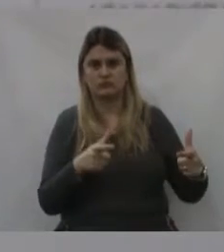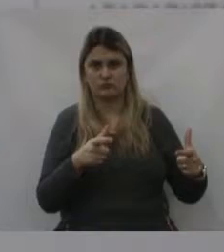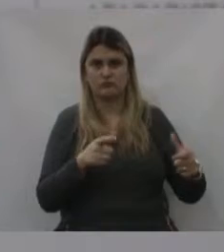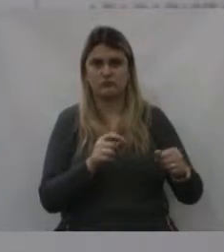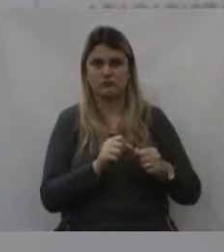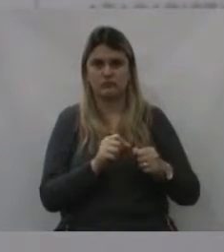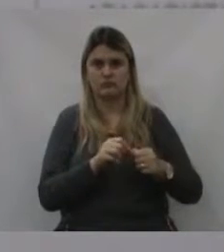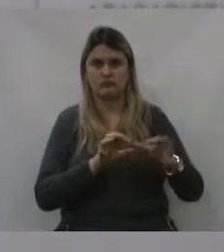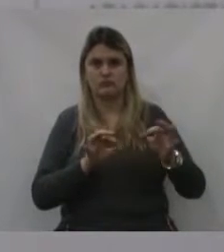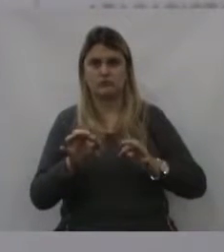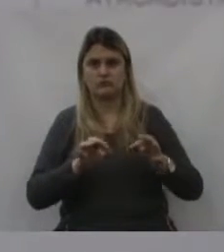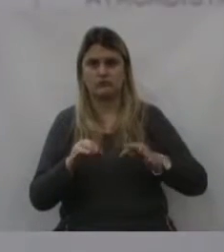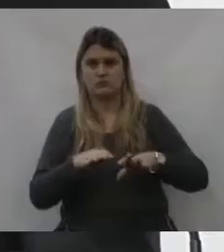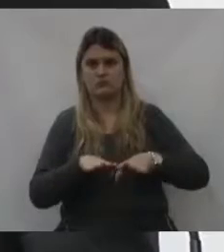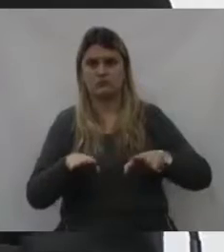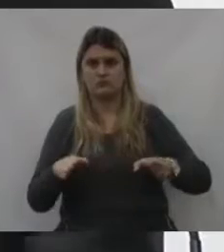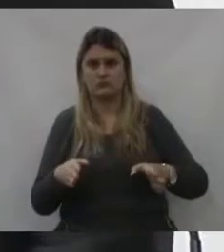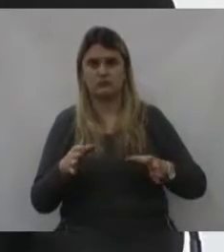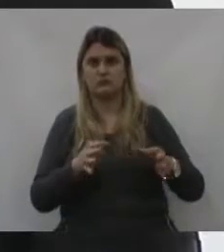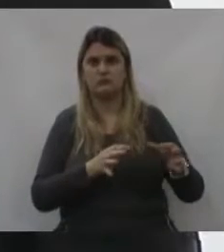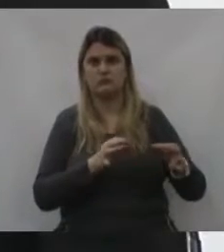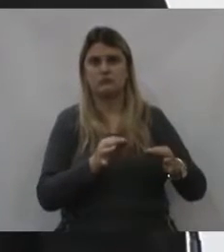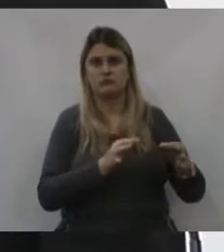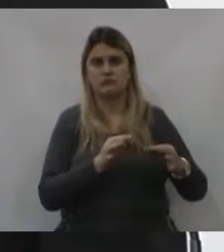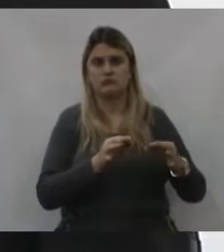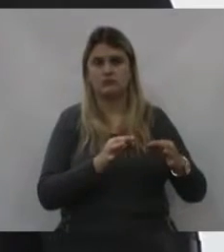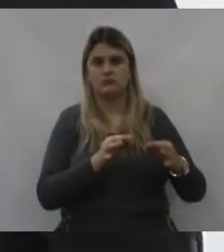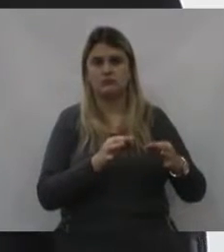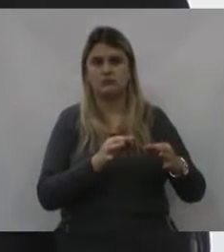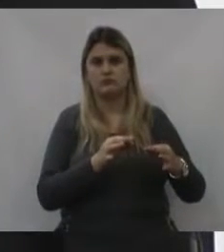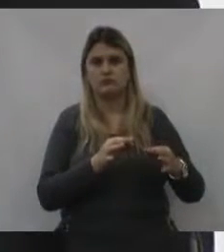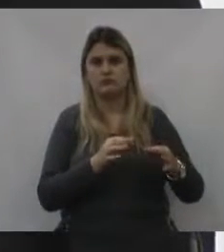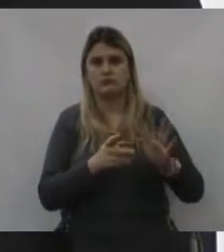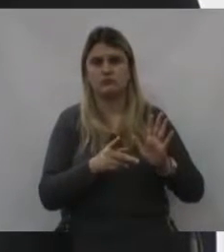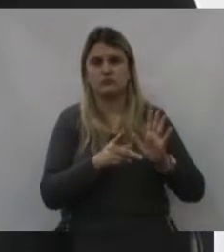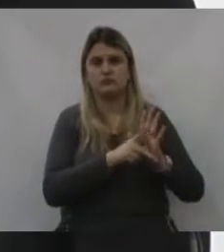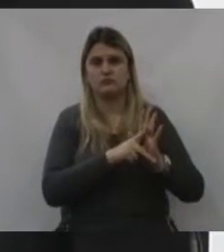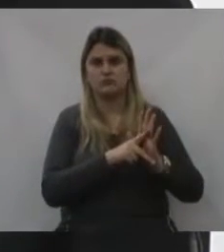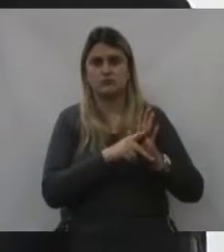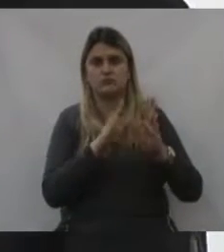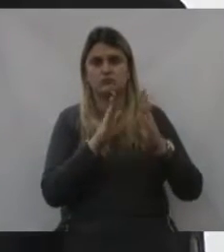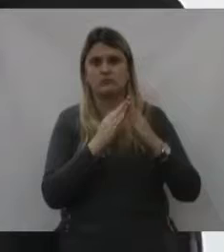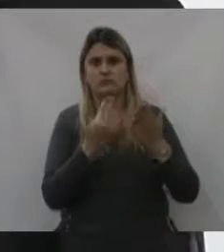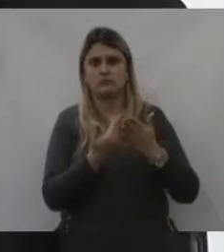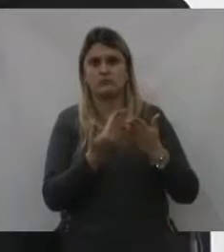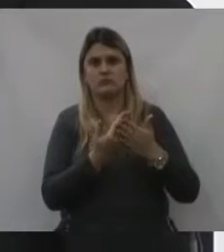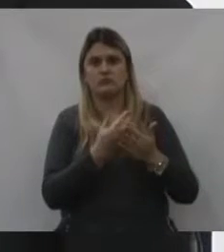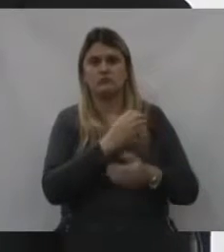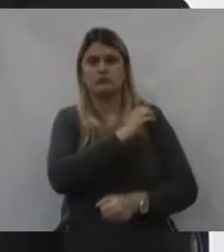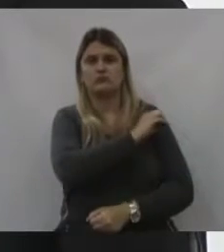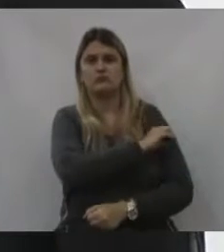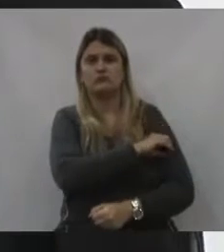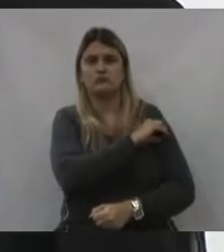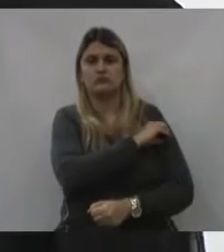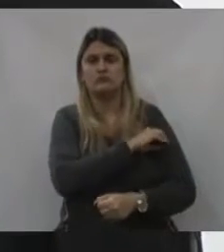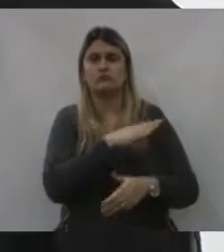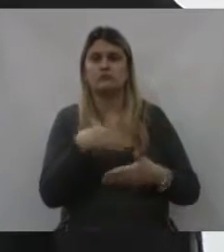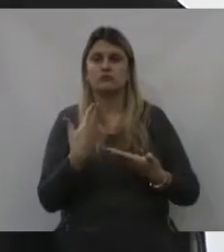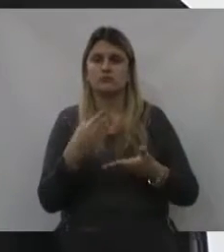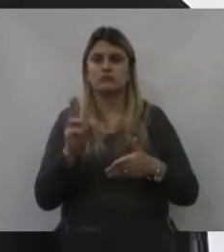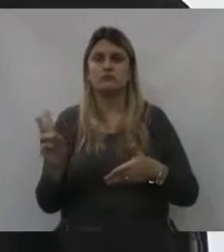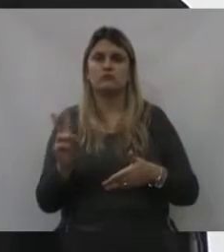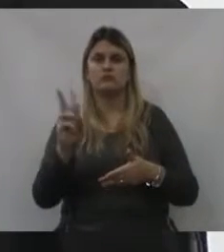mesmo espaço, ficou arrumado as mesas, ficou organizado para ser lá na própria escola-oficina, né.